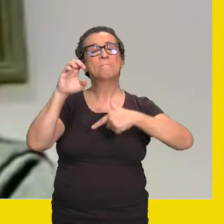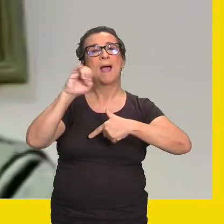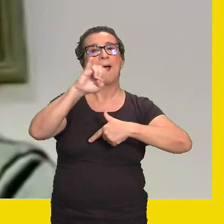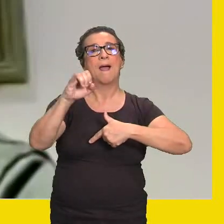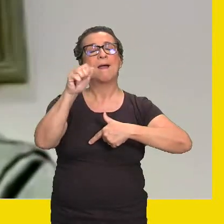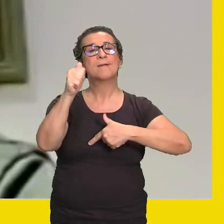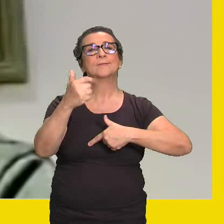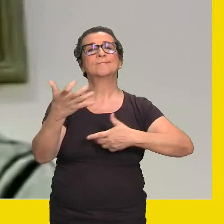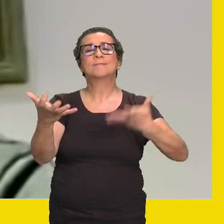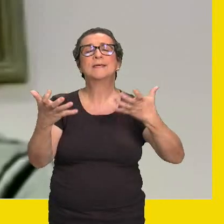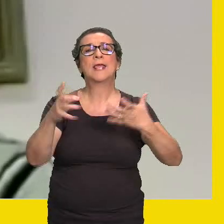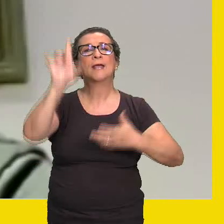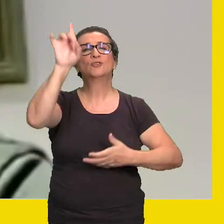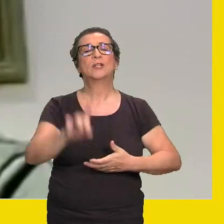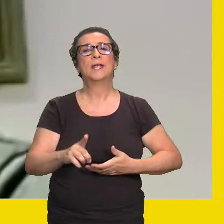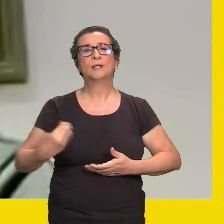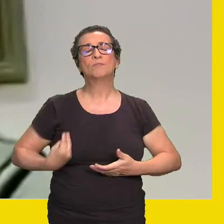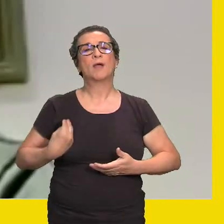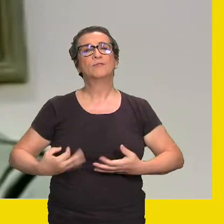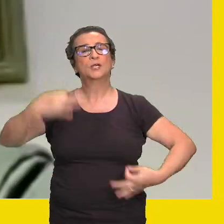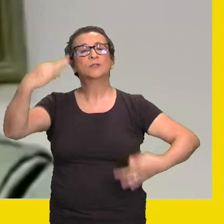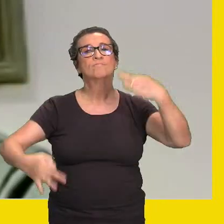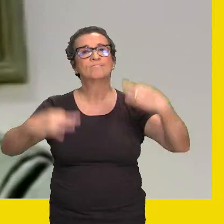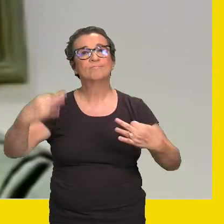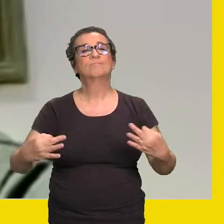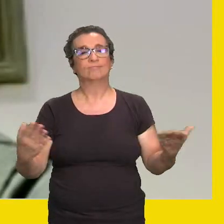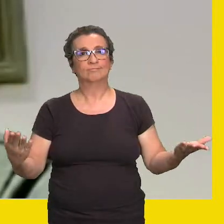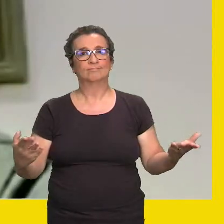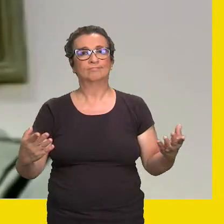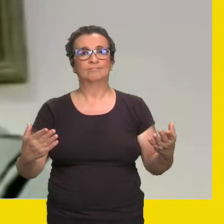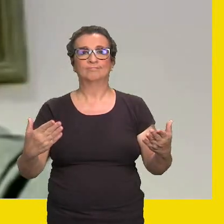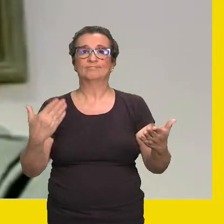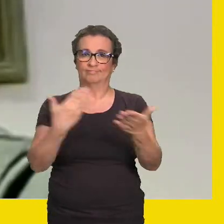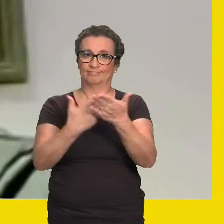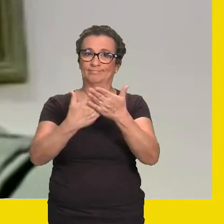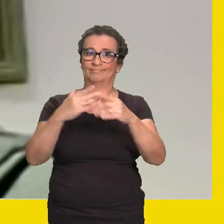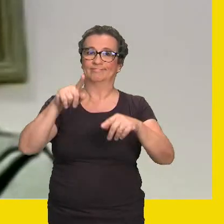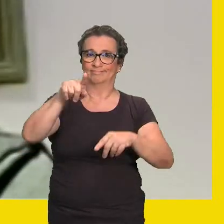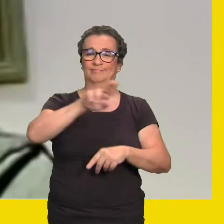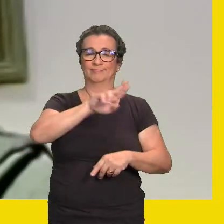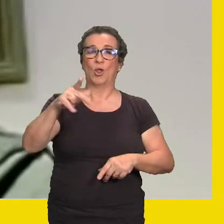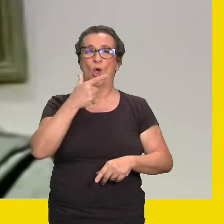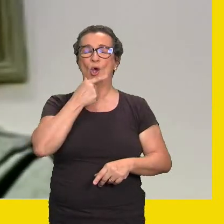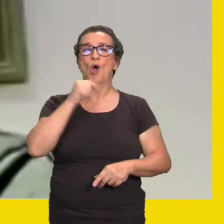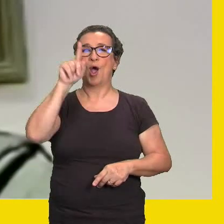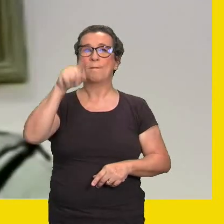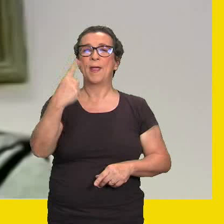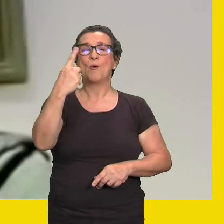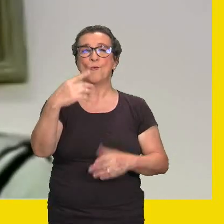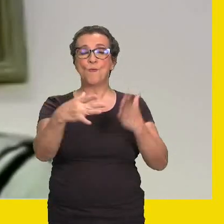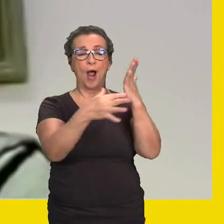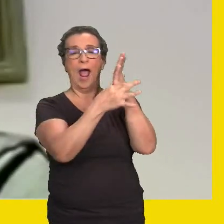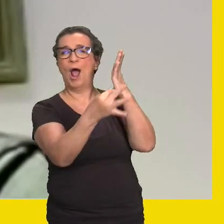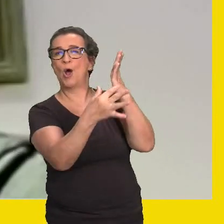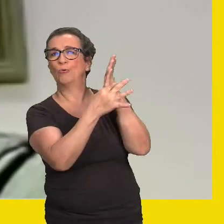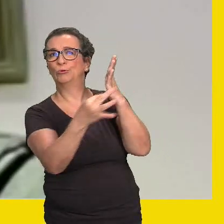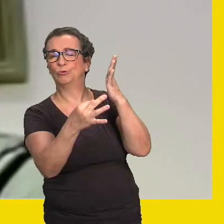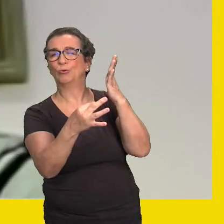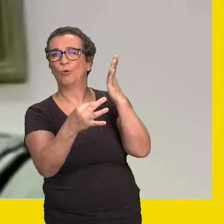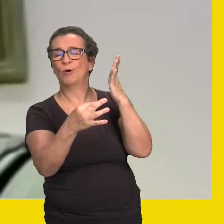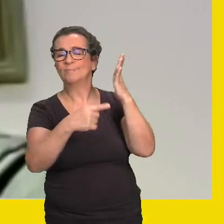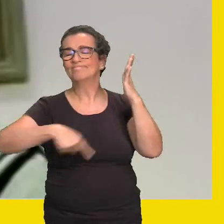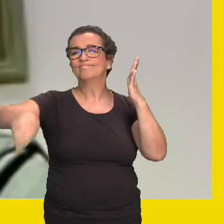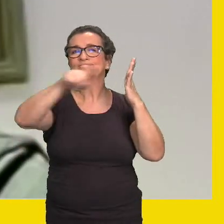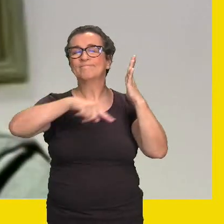a uma Vida Justa, do querido Miguel Arroio, que é um dos autores que a gente traz dentro dos